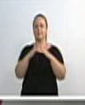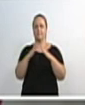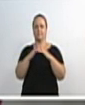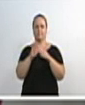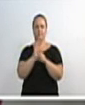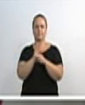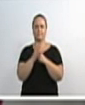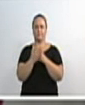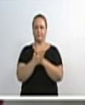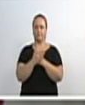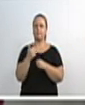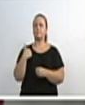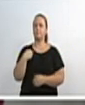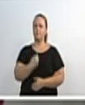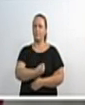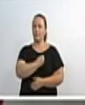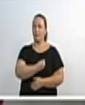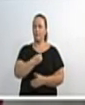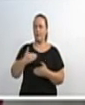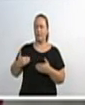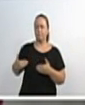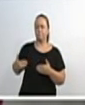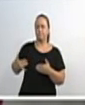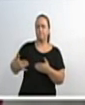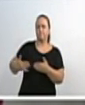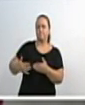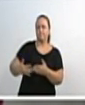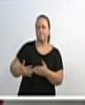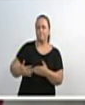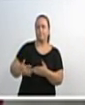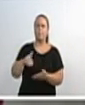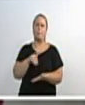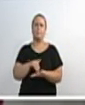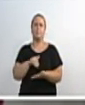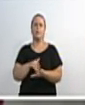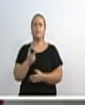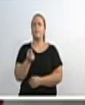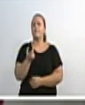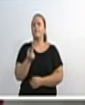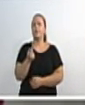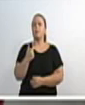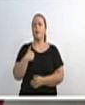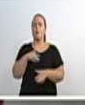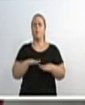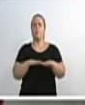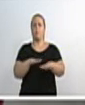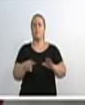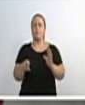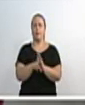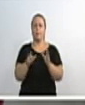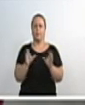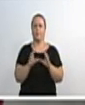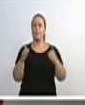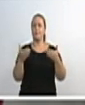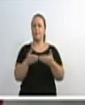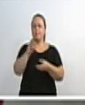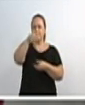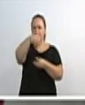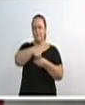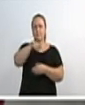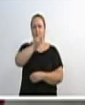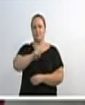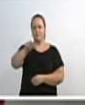Então, durante toda a minha vida, isso foi praticamente, no mínimo, 20 anos dedicado ao movimento comunitário, à Associação de Moradores. Foram